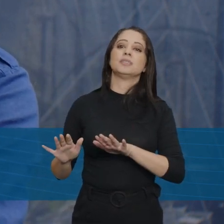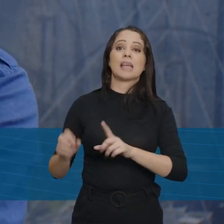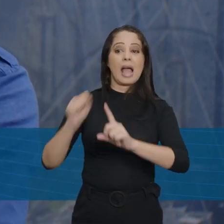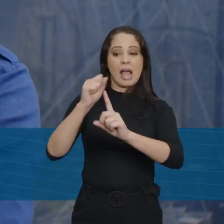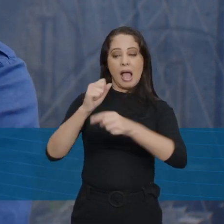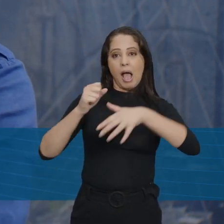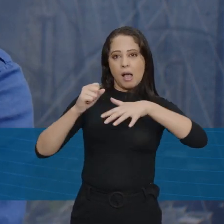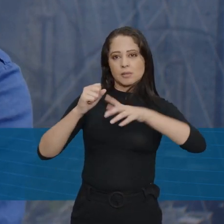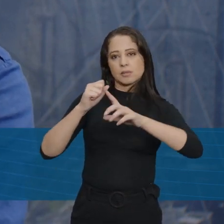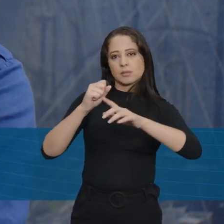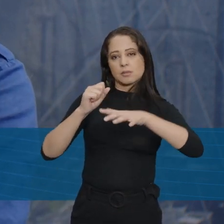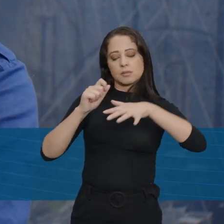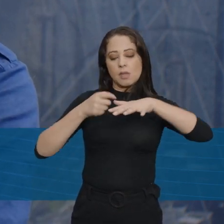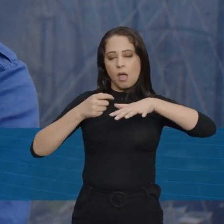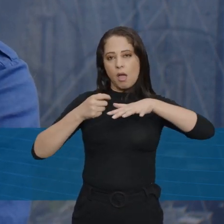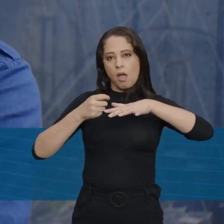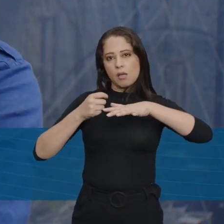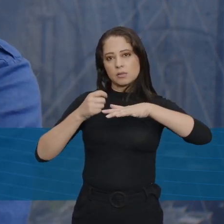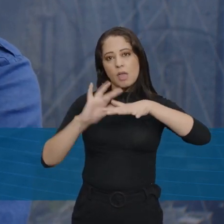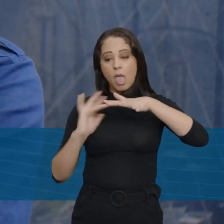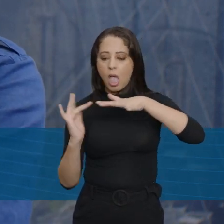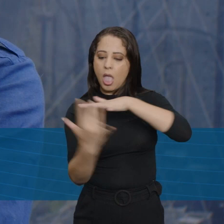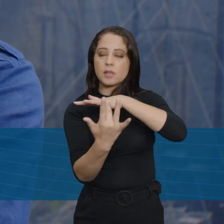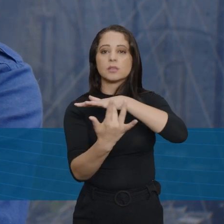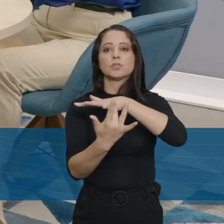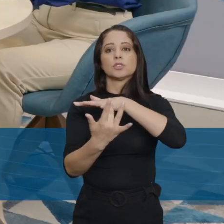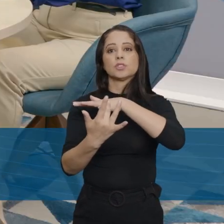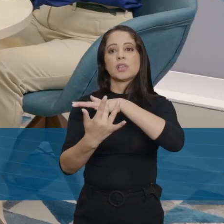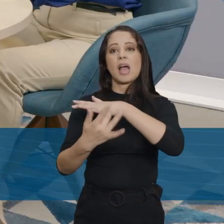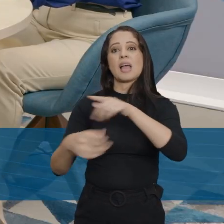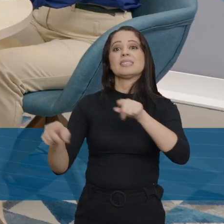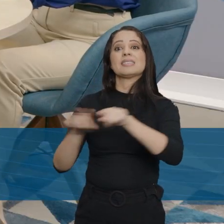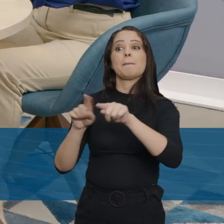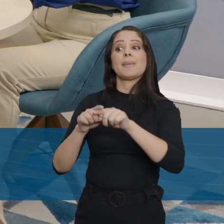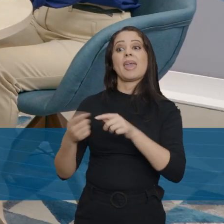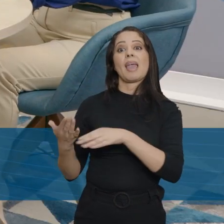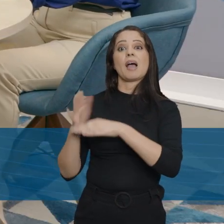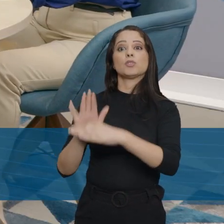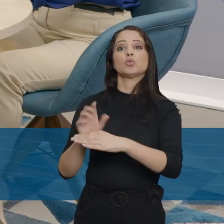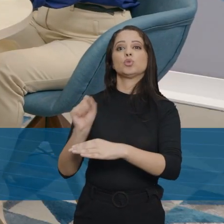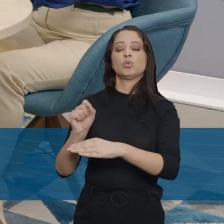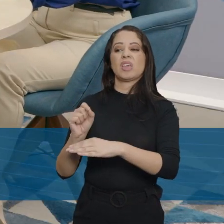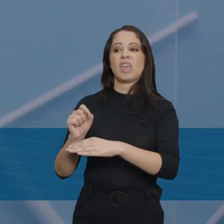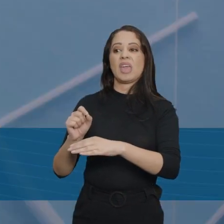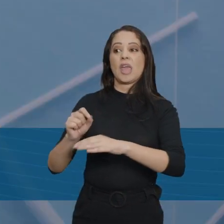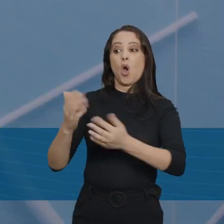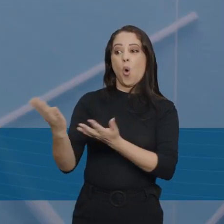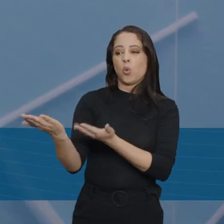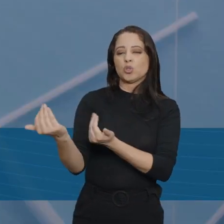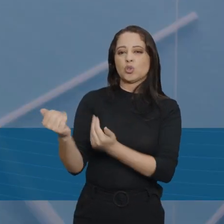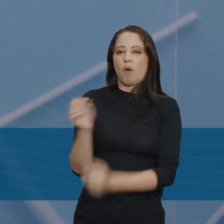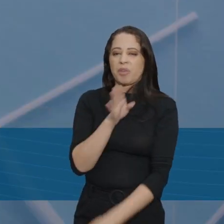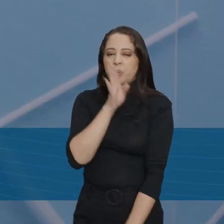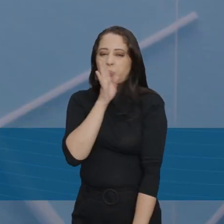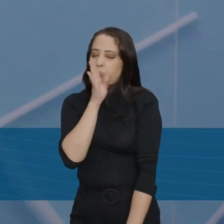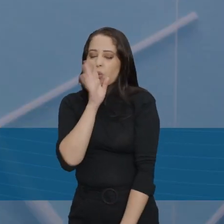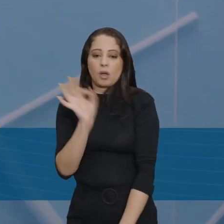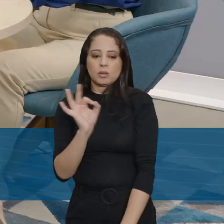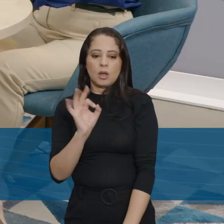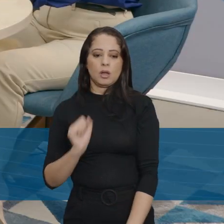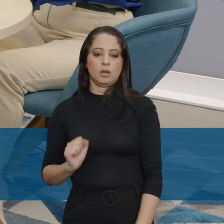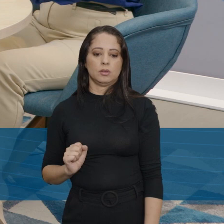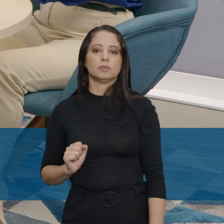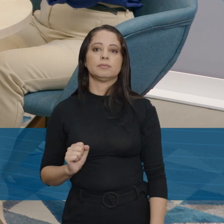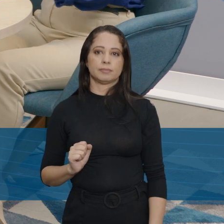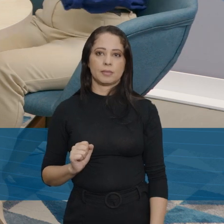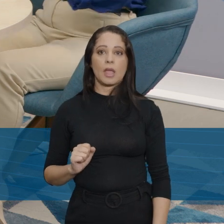vejo também que as redes sociais, elas têm ajudado alguns desses jovens a não ficar mais quietos. Então, eles se afirmam, eles falam, não,